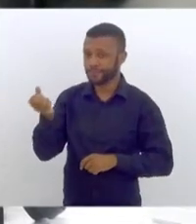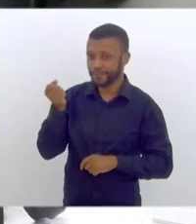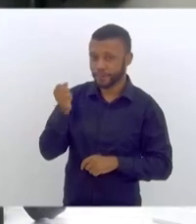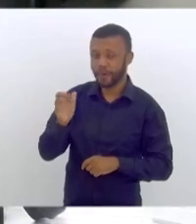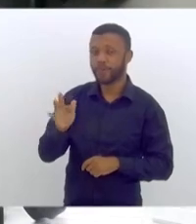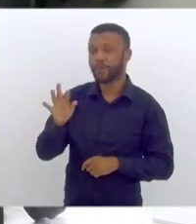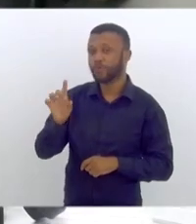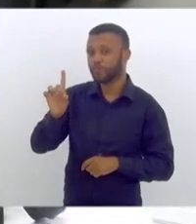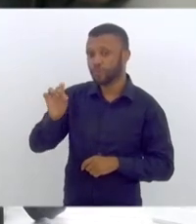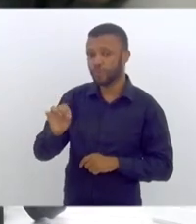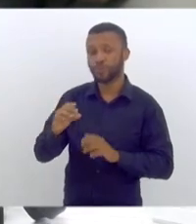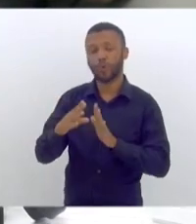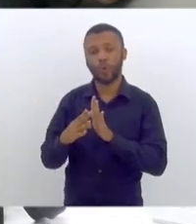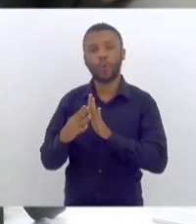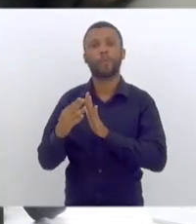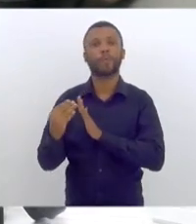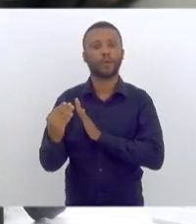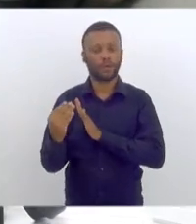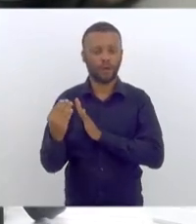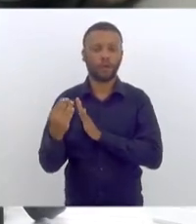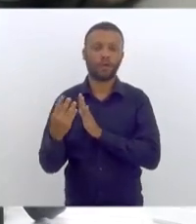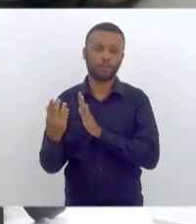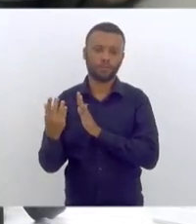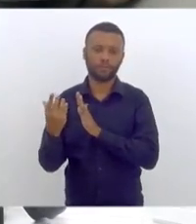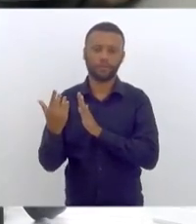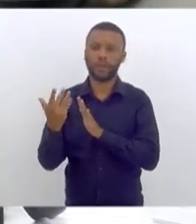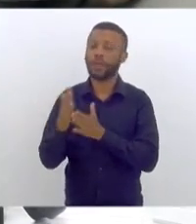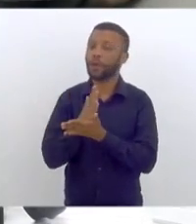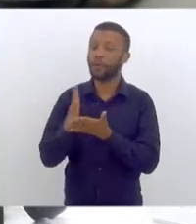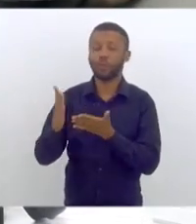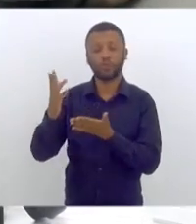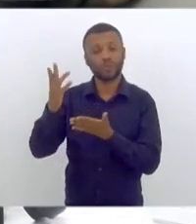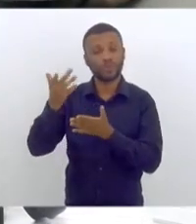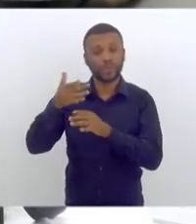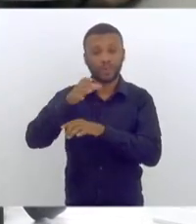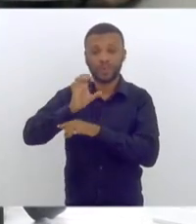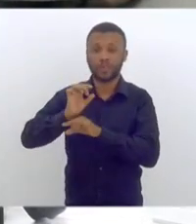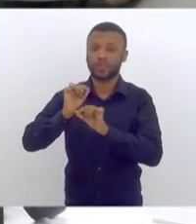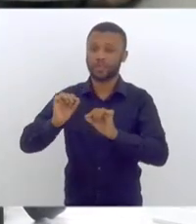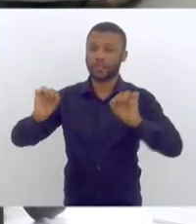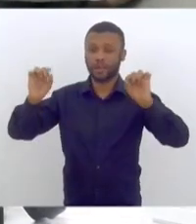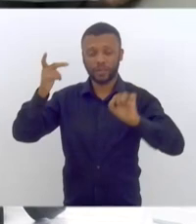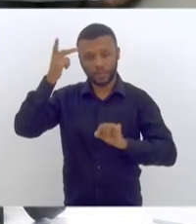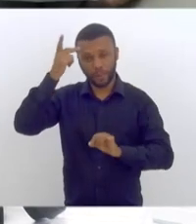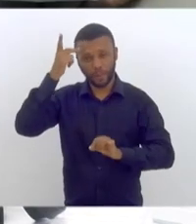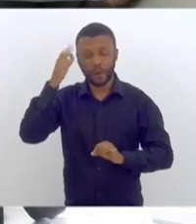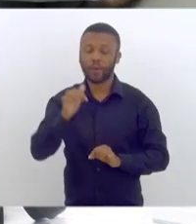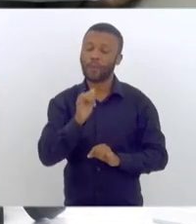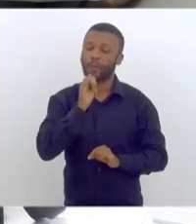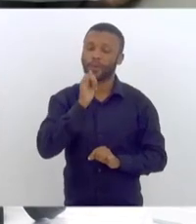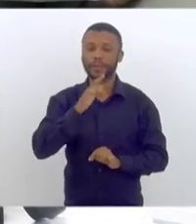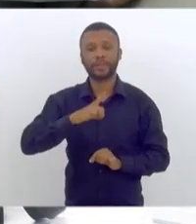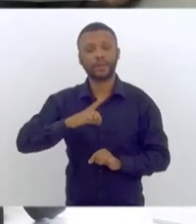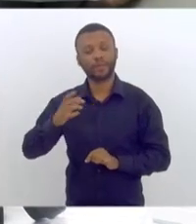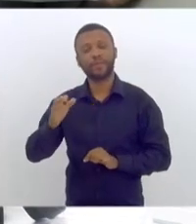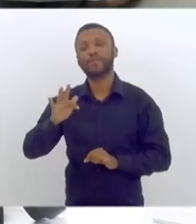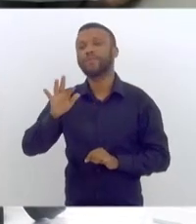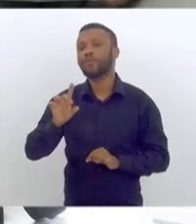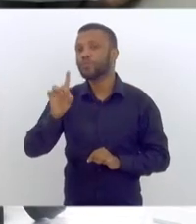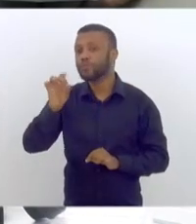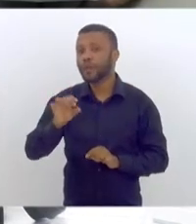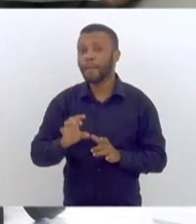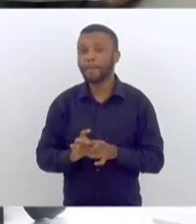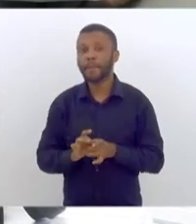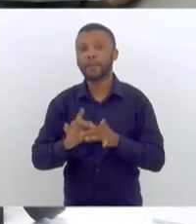um pouco o modelo que já é de sucesso em outros estados tá então o Estado de São Paulo por exemplo tem um fundo de aval para financiamentos e ele permite